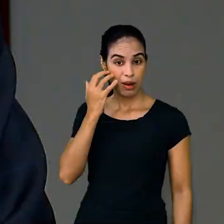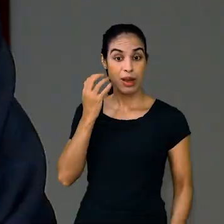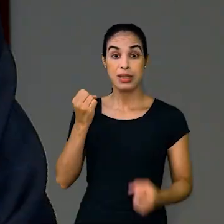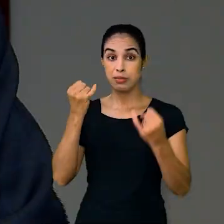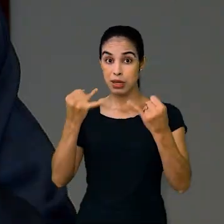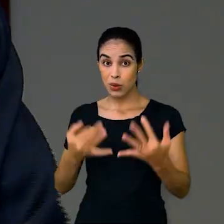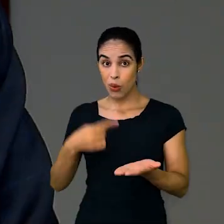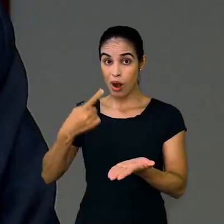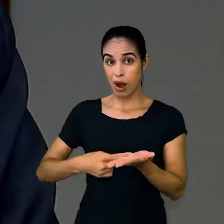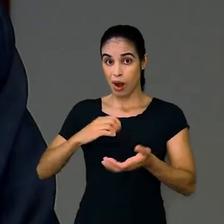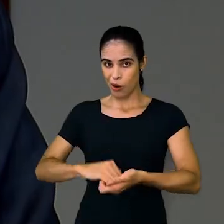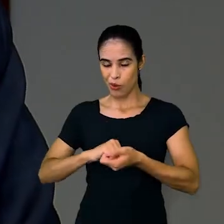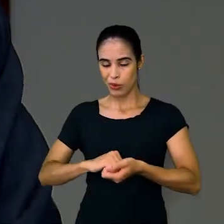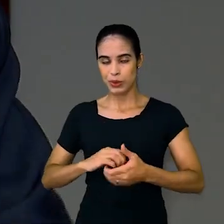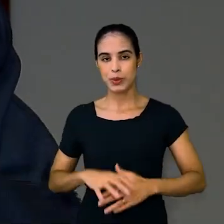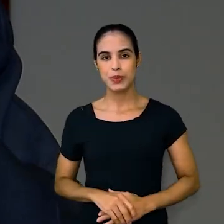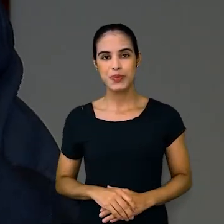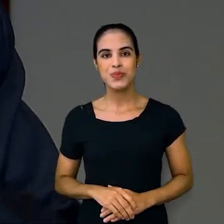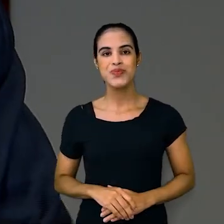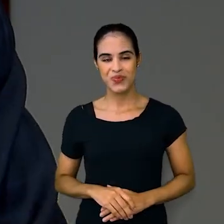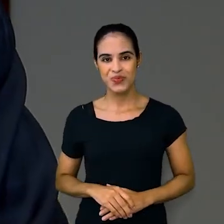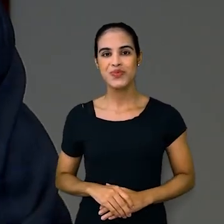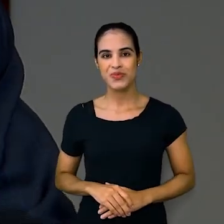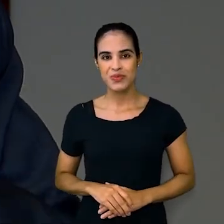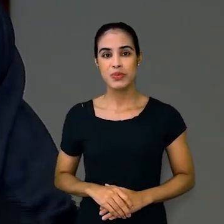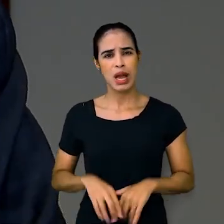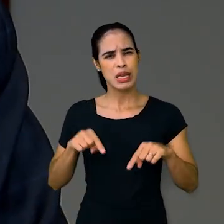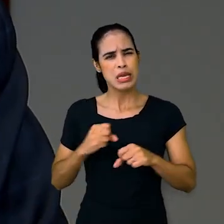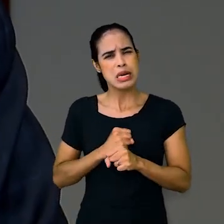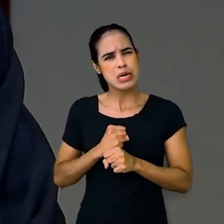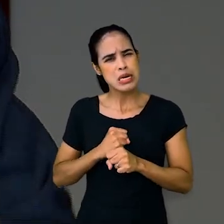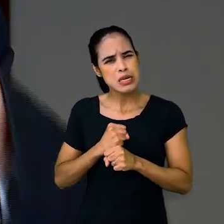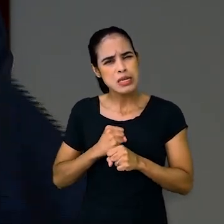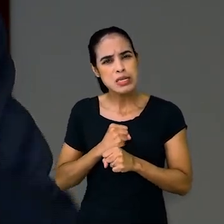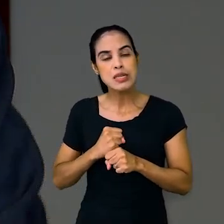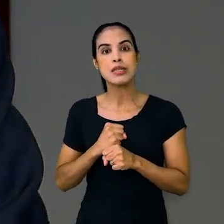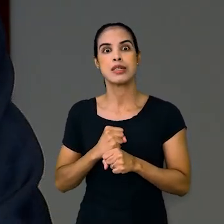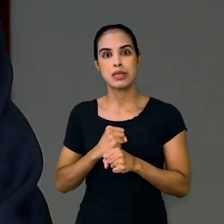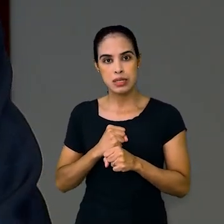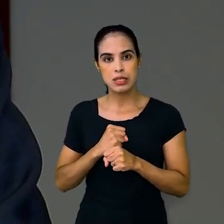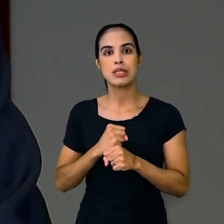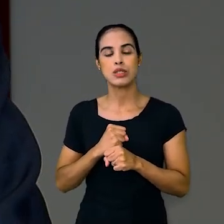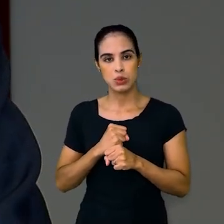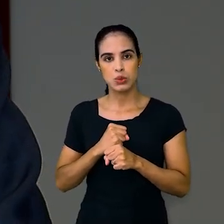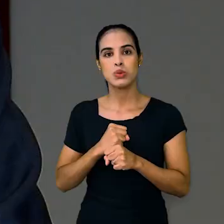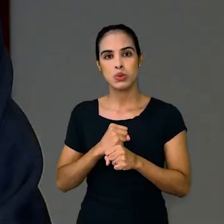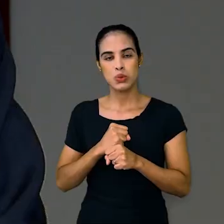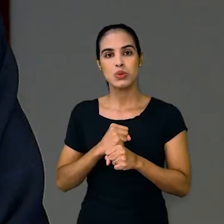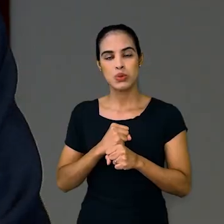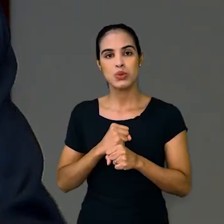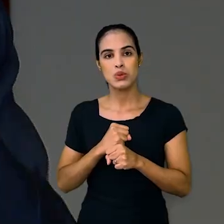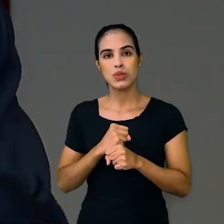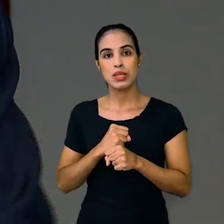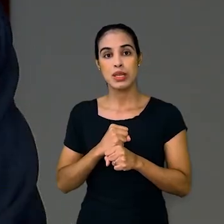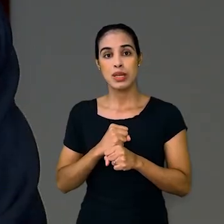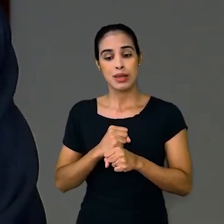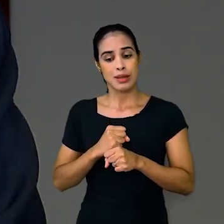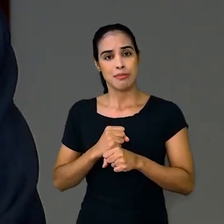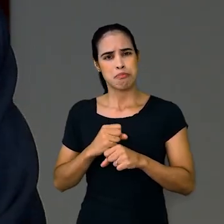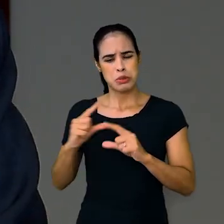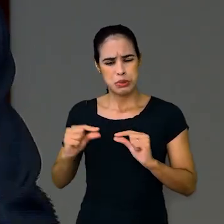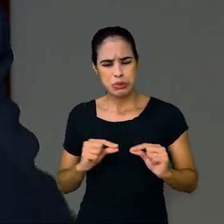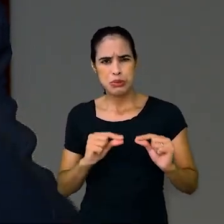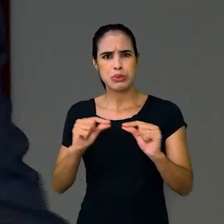acordo. Conquista batalhada há anos e com a intervenção da Justiça do Trabalho eles